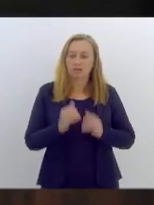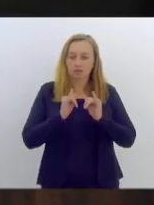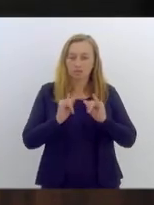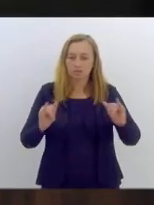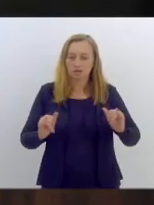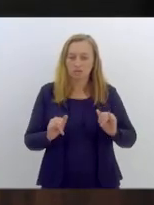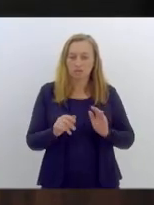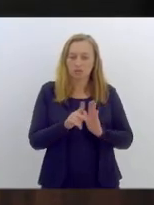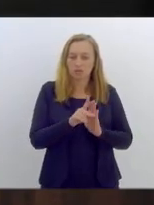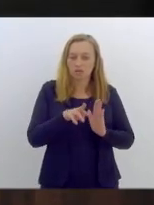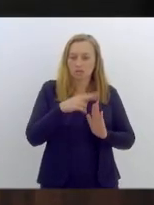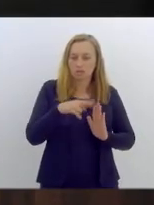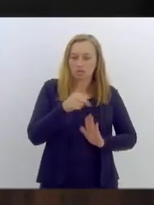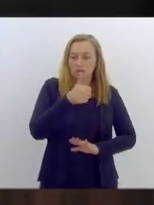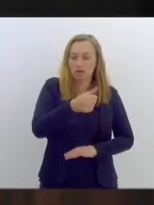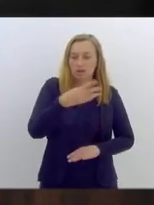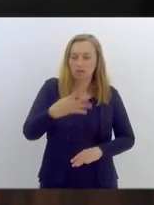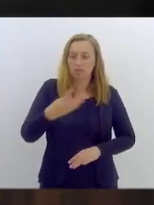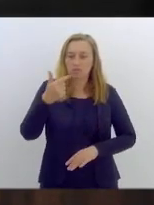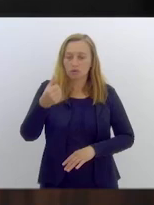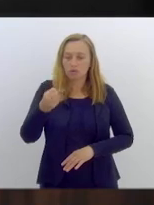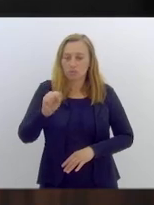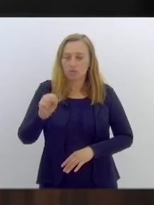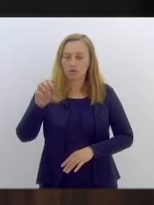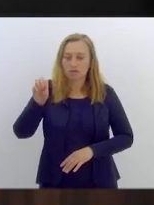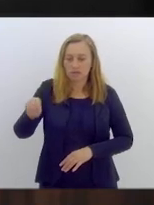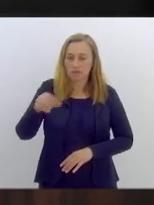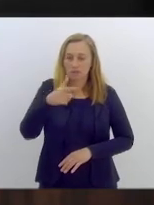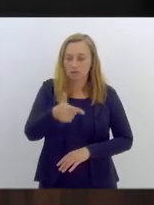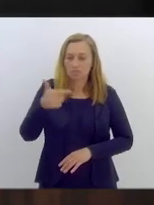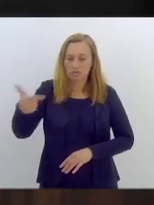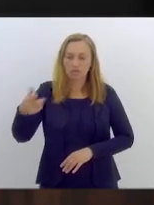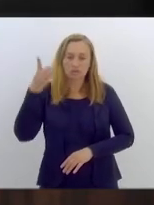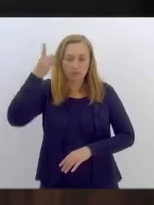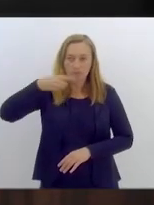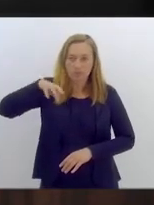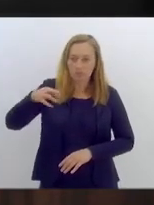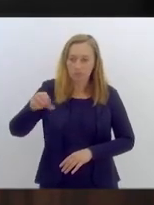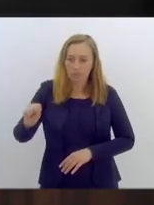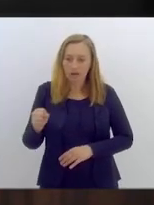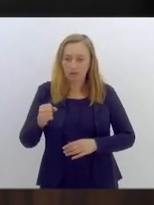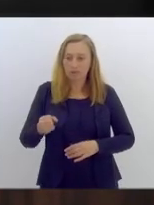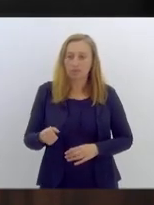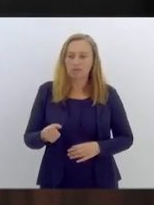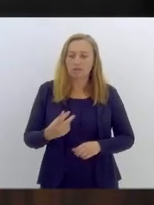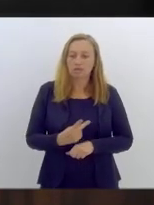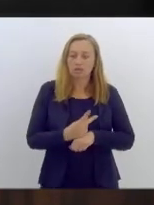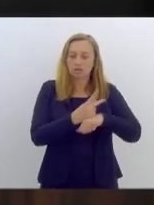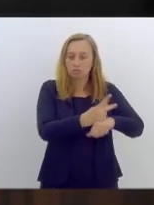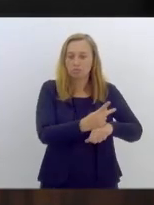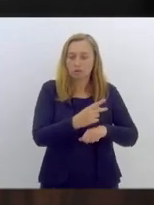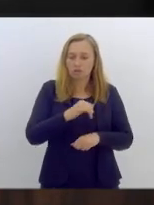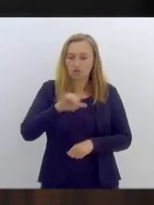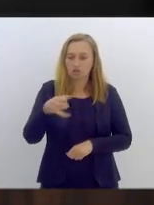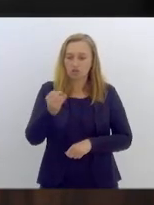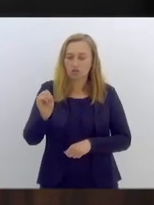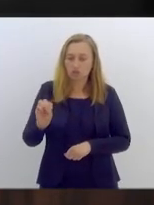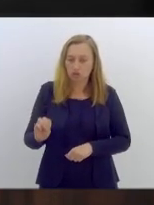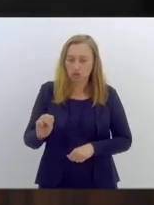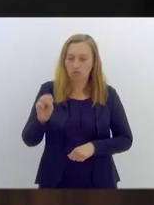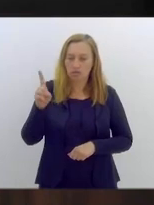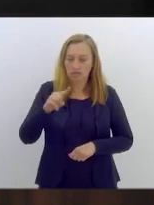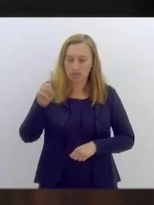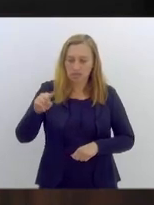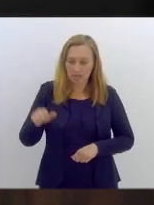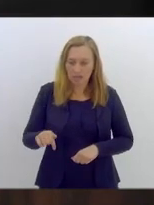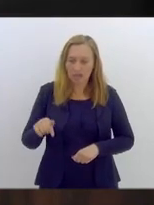Anuncio o projeto de resolução 1480, de 22, de autoria do deputado Marcos Abraão, que concede o diploma José de Alencar ao senhor André